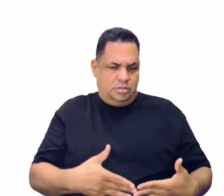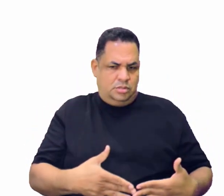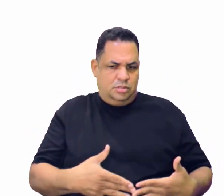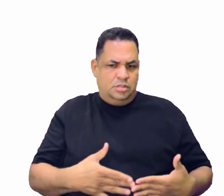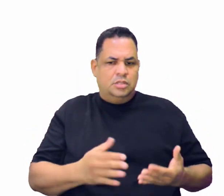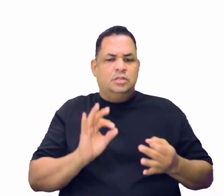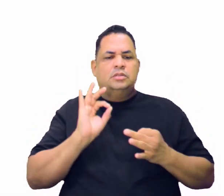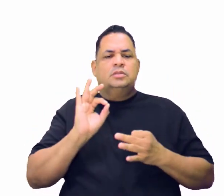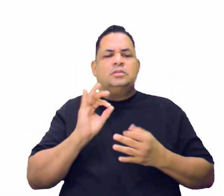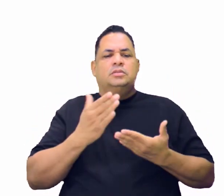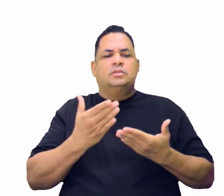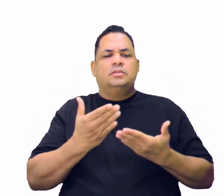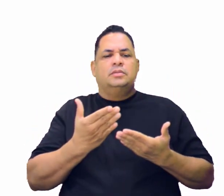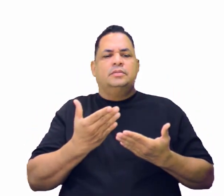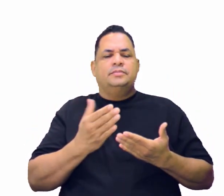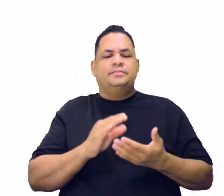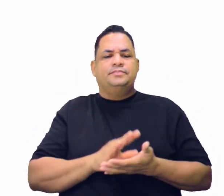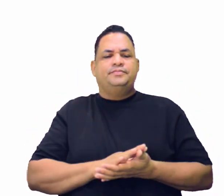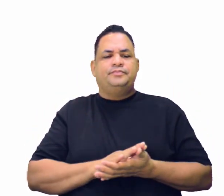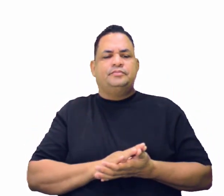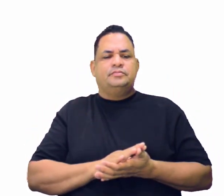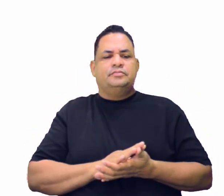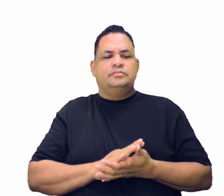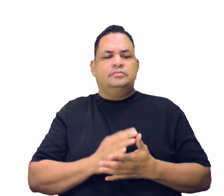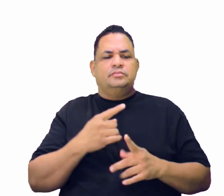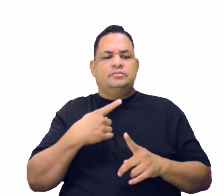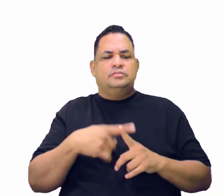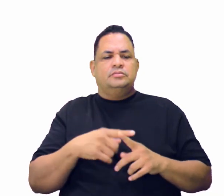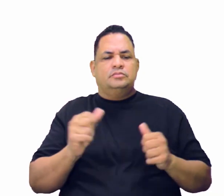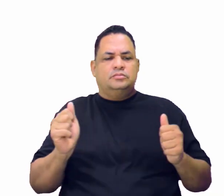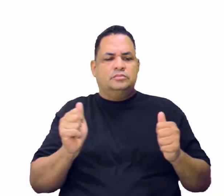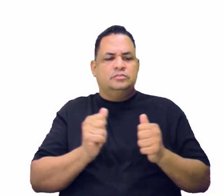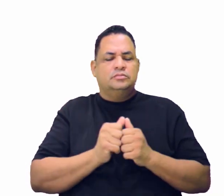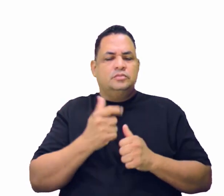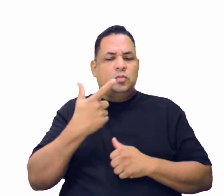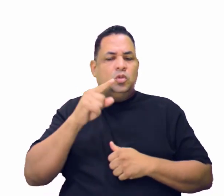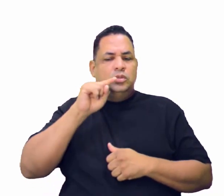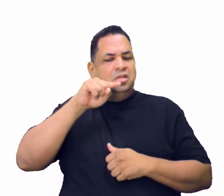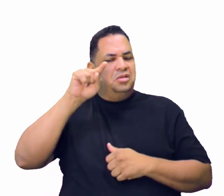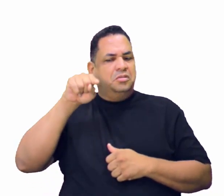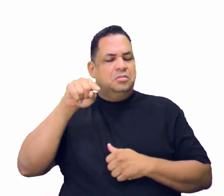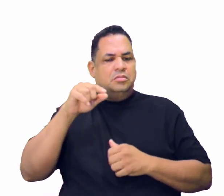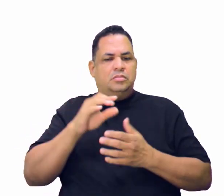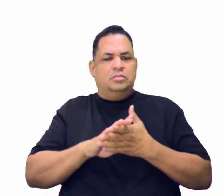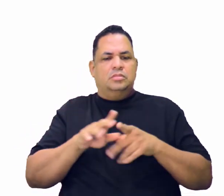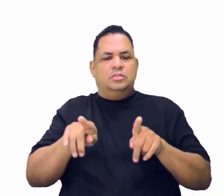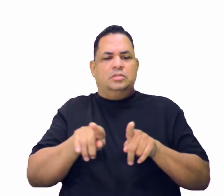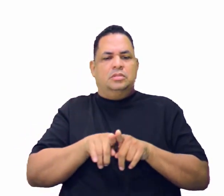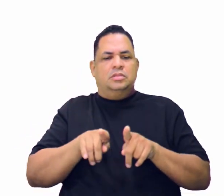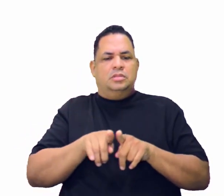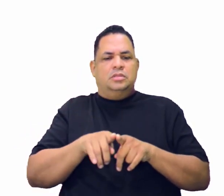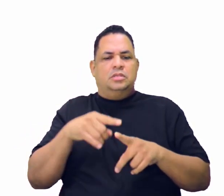está explicando. Aí você vai ser o porquê junto, sem acento. E tem o